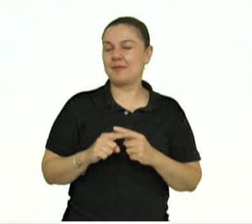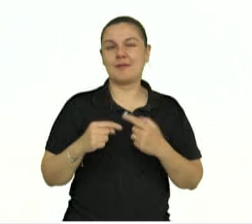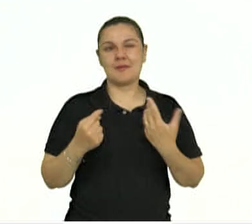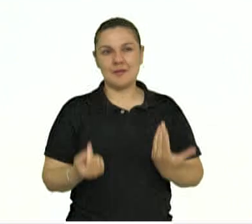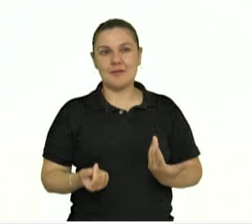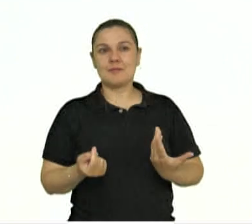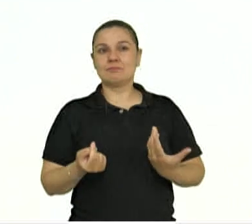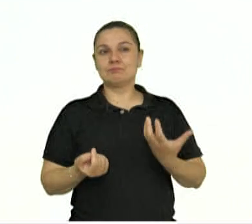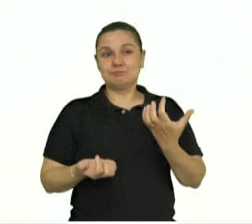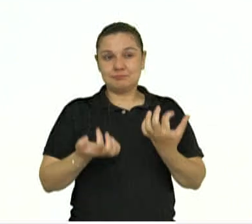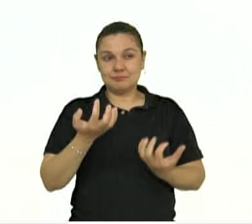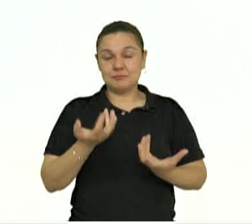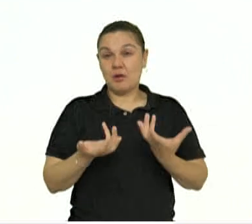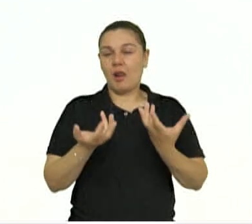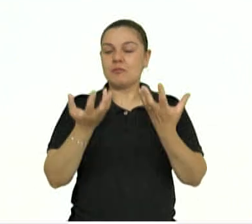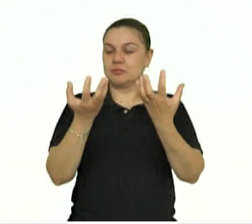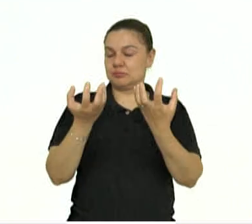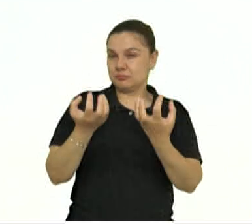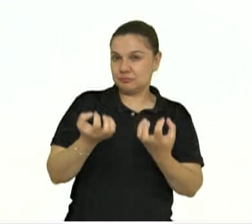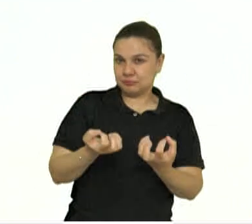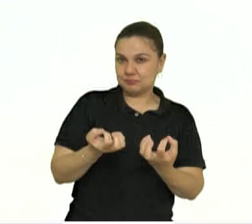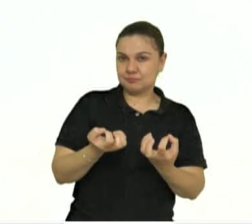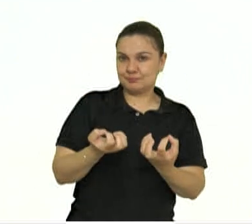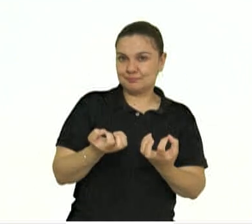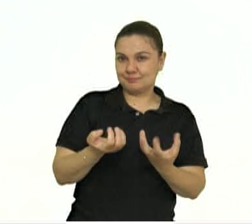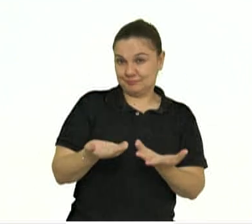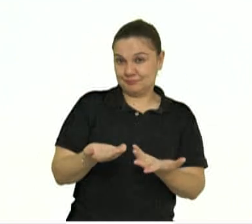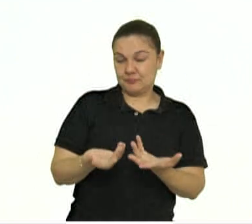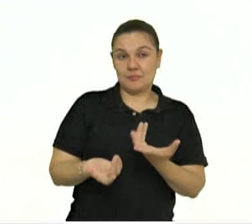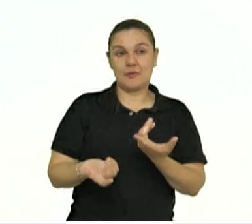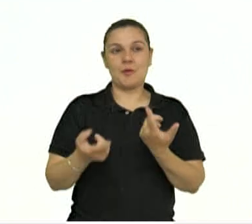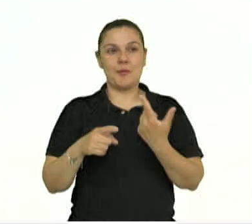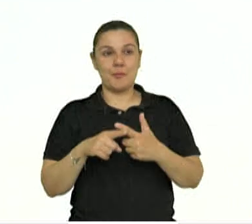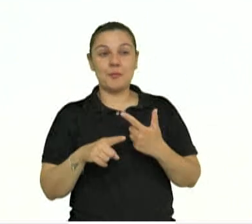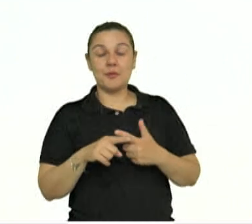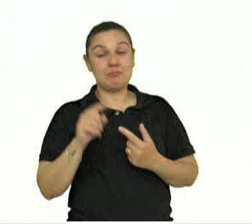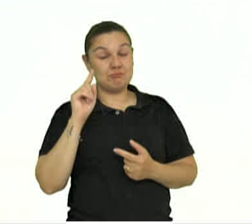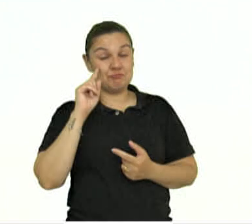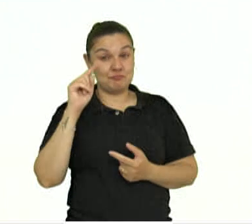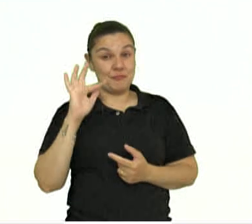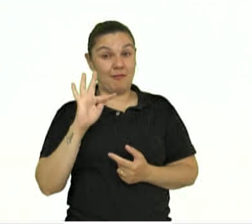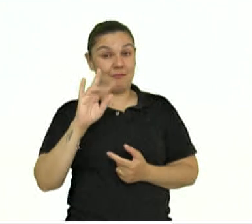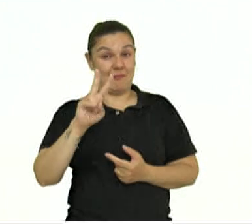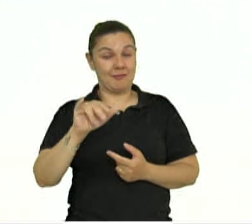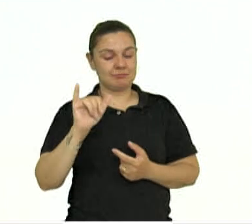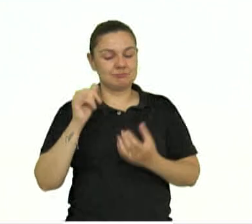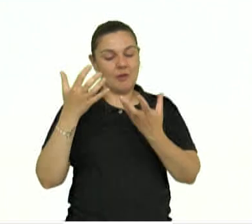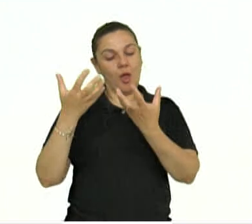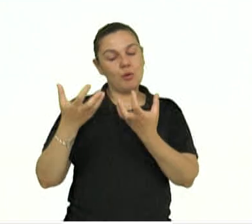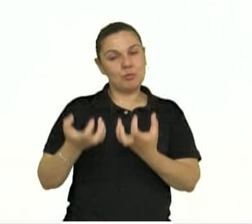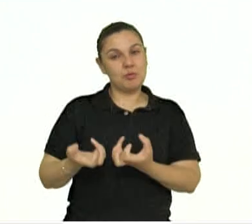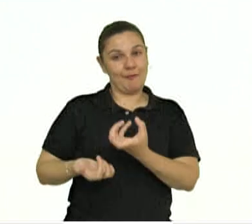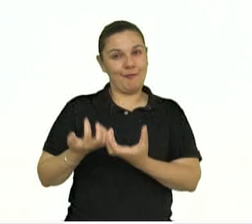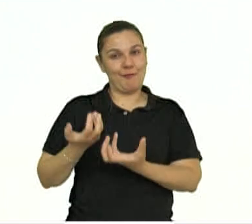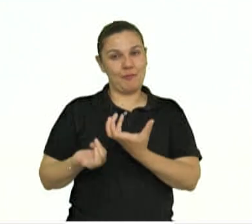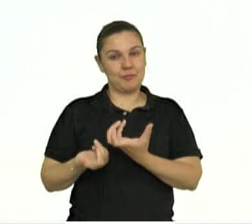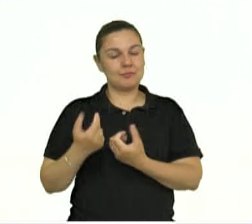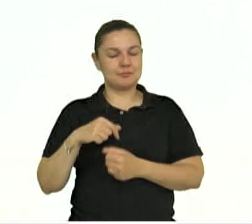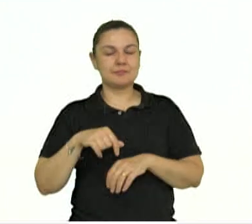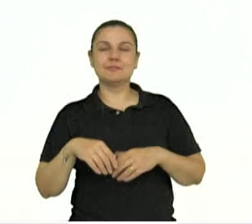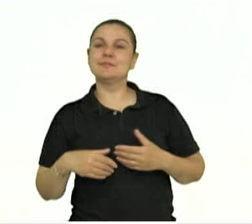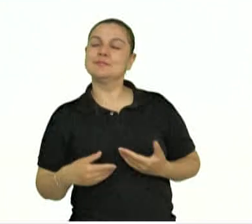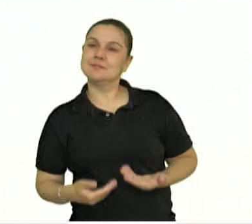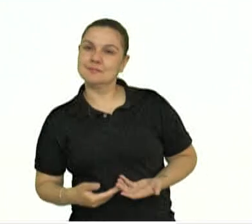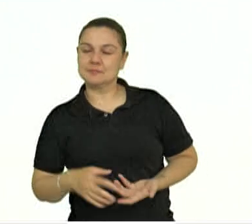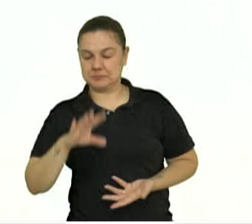razão, pode não ser imortal. Por quê? Visto que a chama pode ser apagada. Conseguem